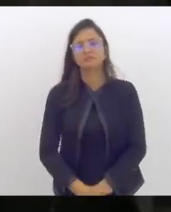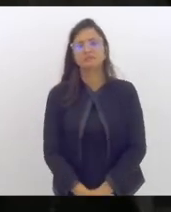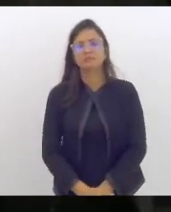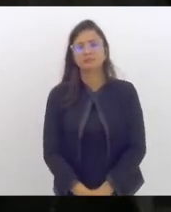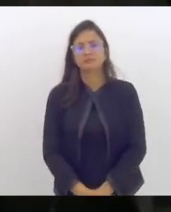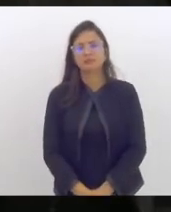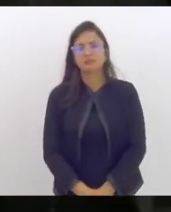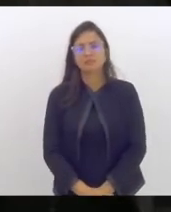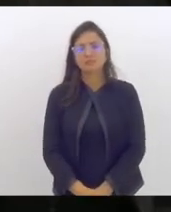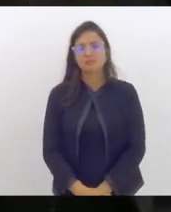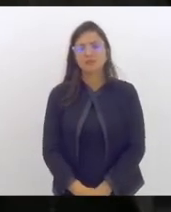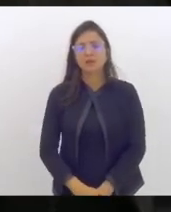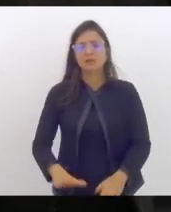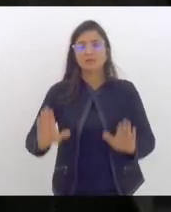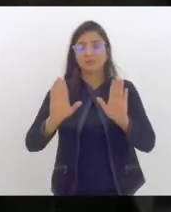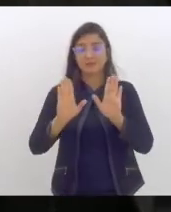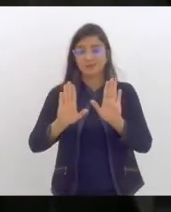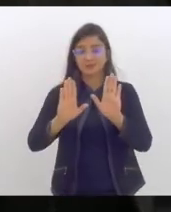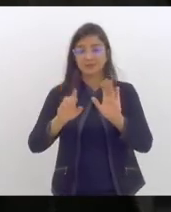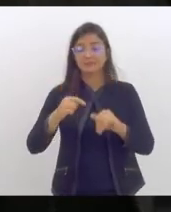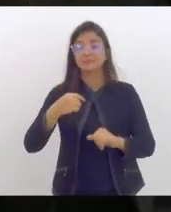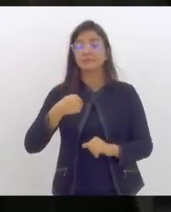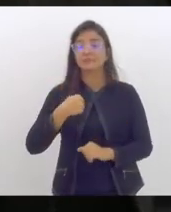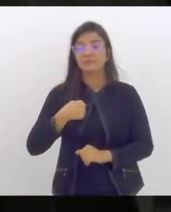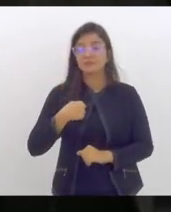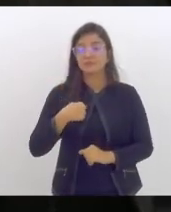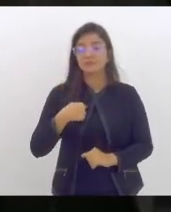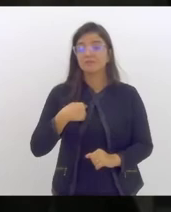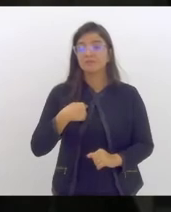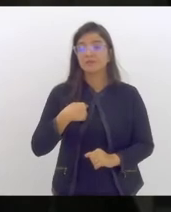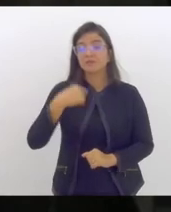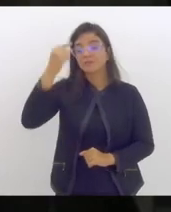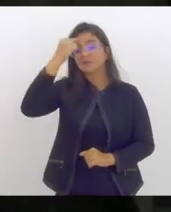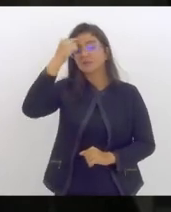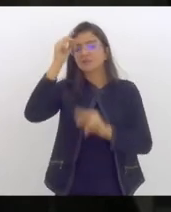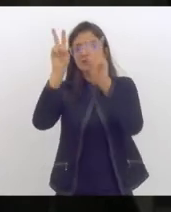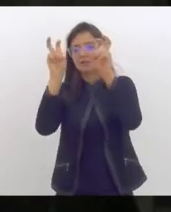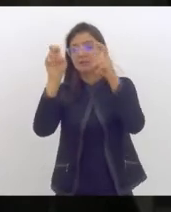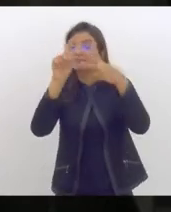Mas, além disso, senhora presidente, eu queria tratar de um segundo tema